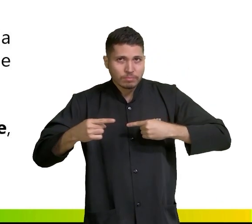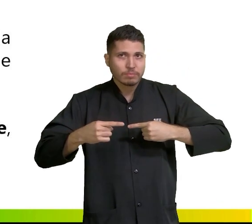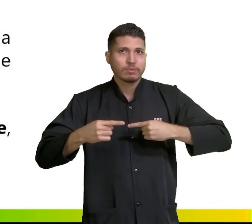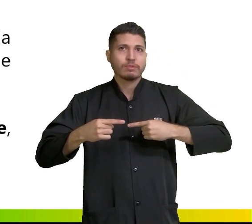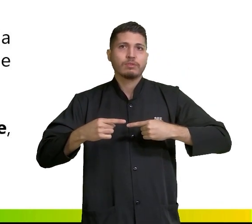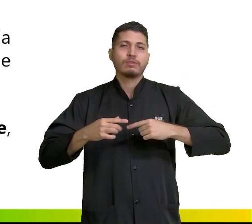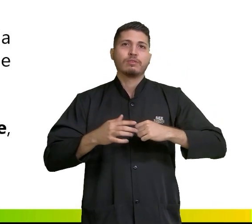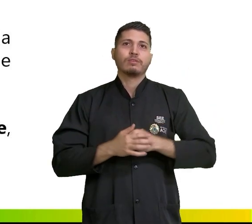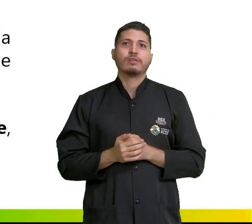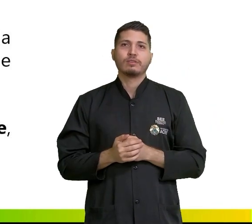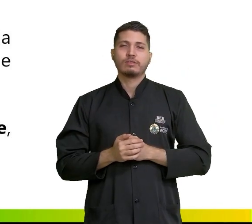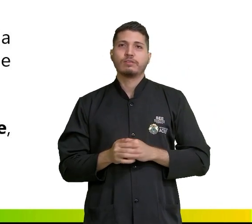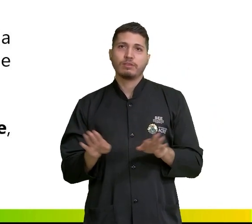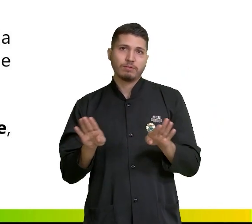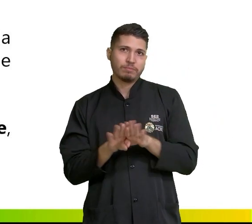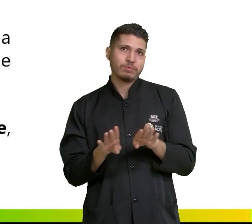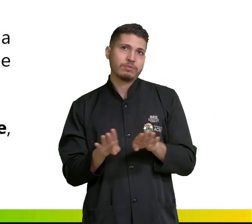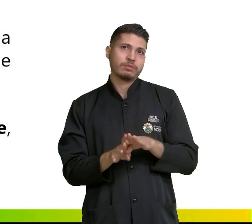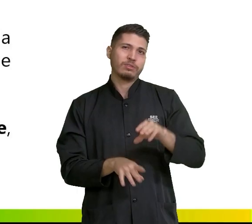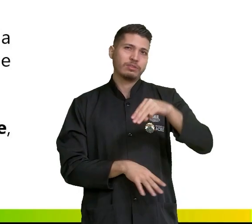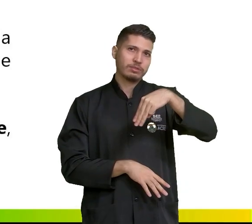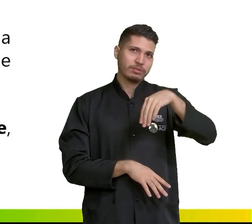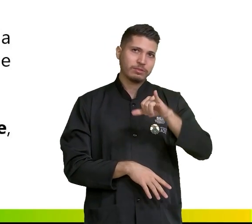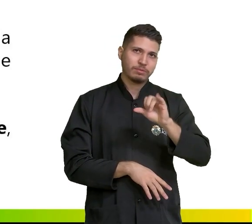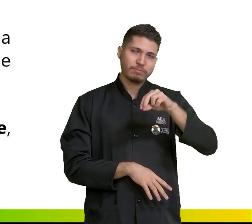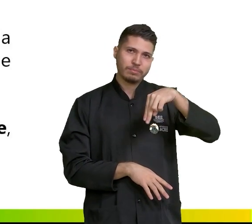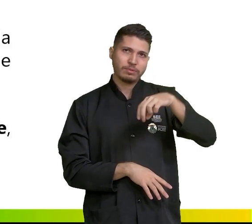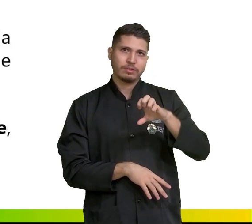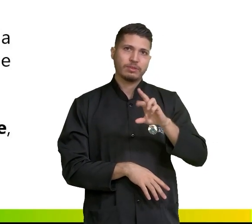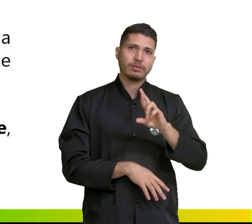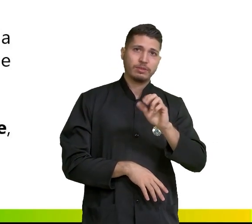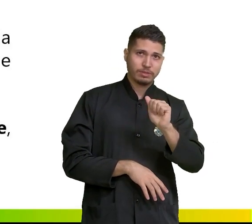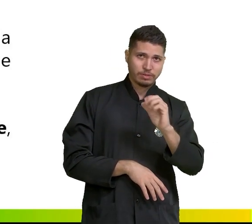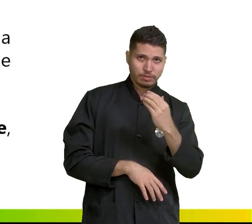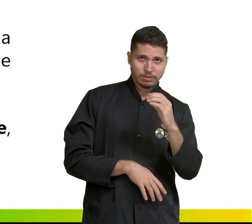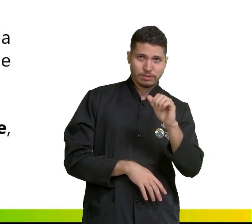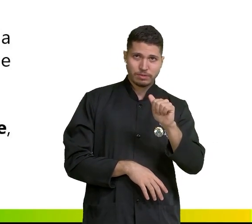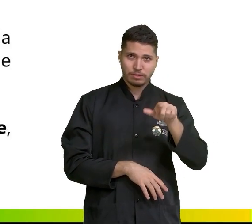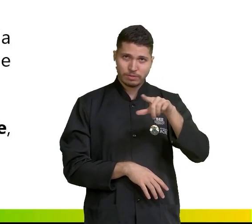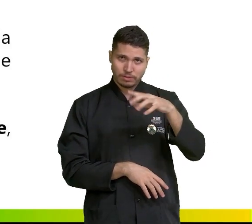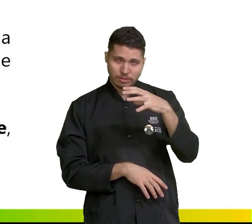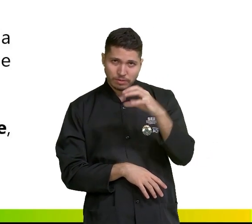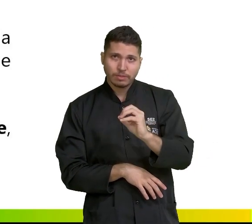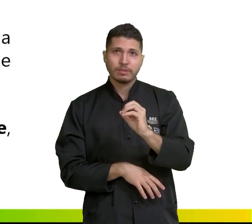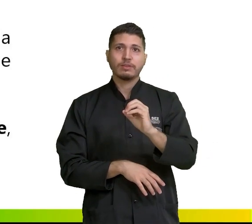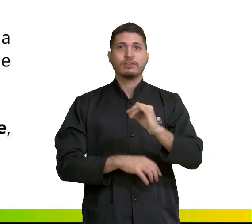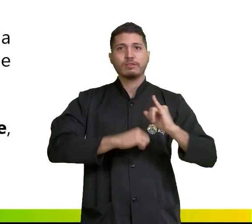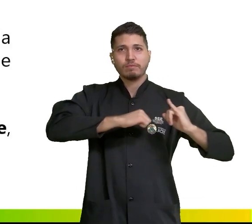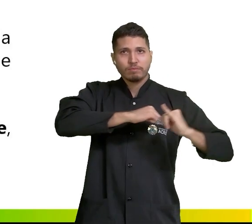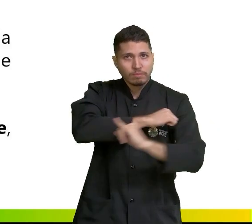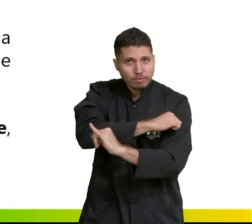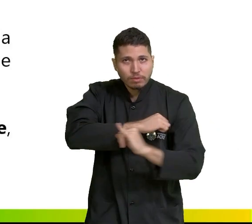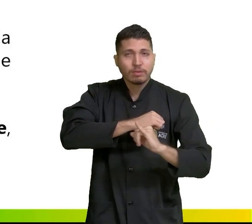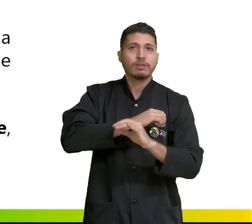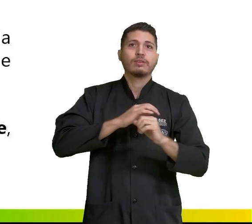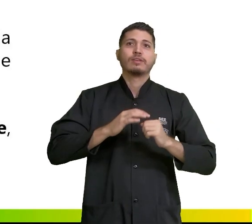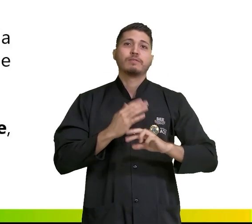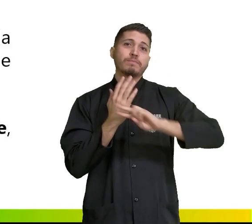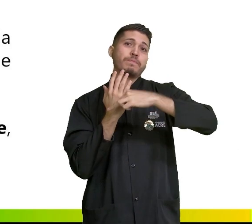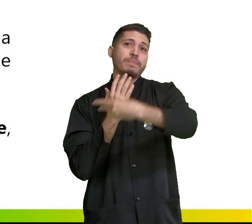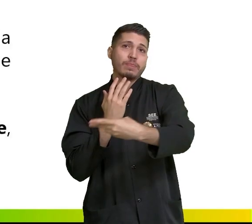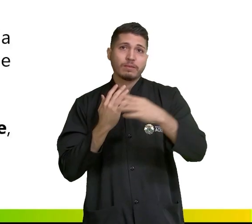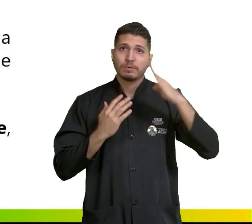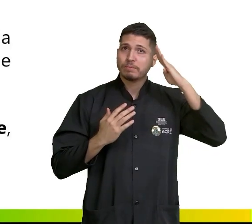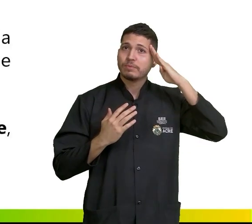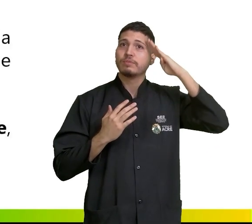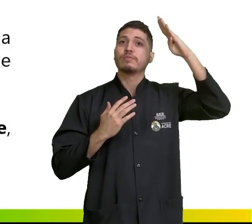como a mineração e também algumas obras de infraestrutura, tá? E as principais consequências, o que a gente aprendeu